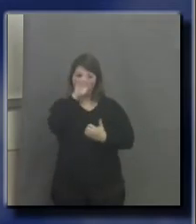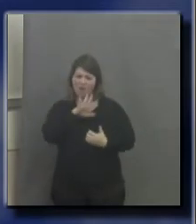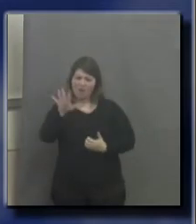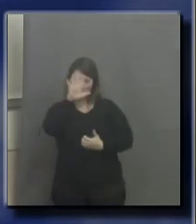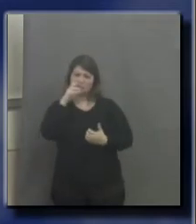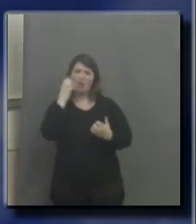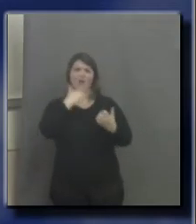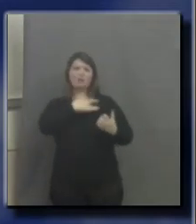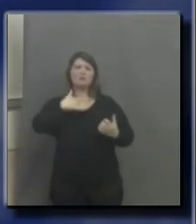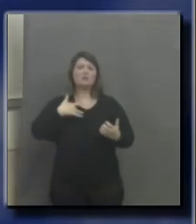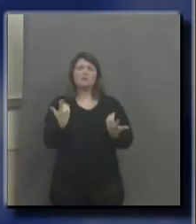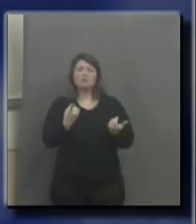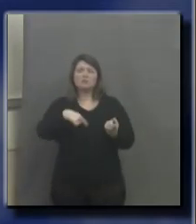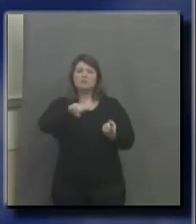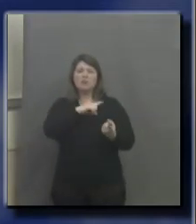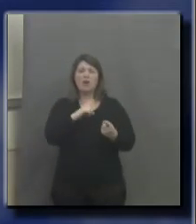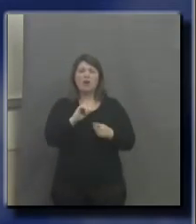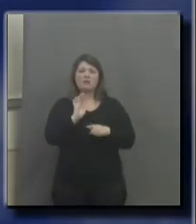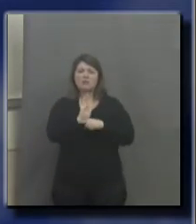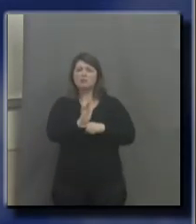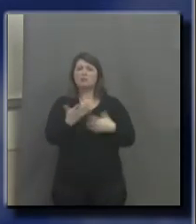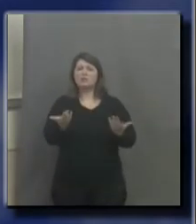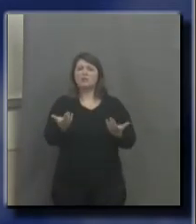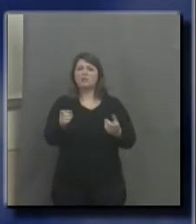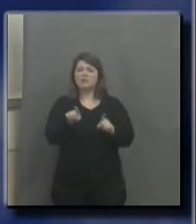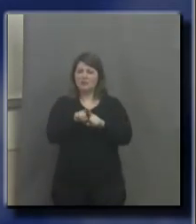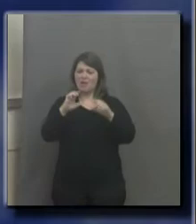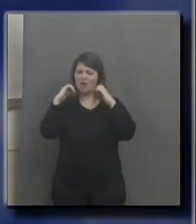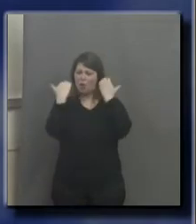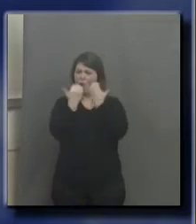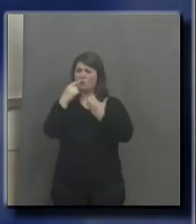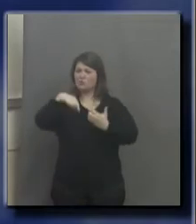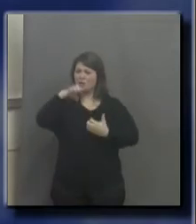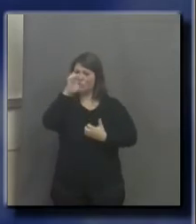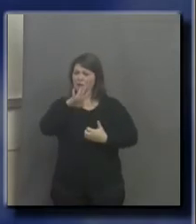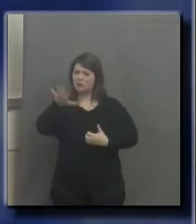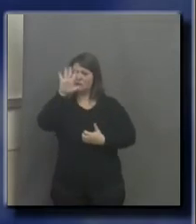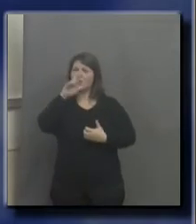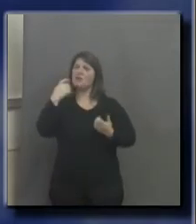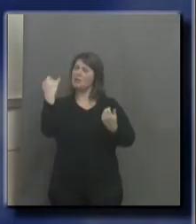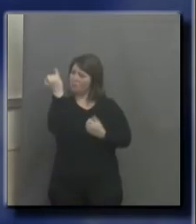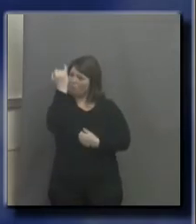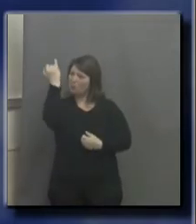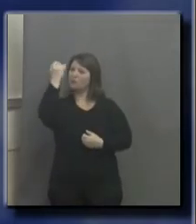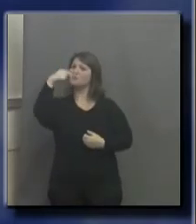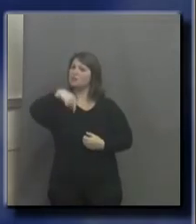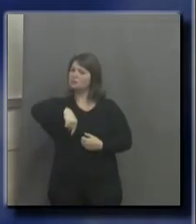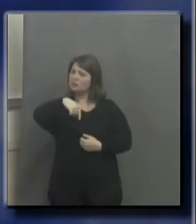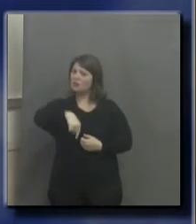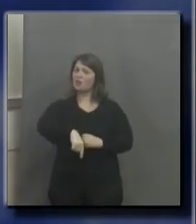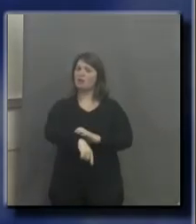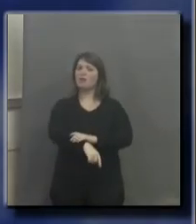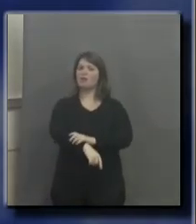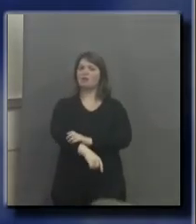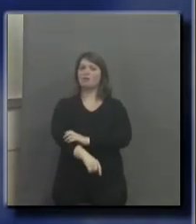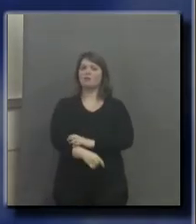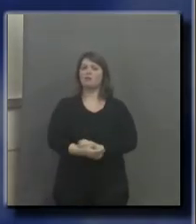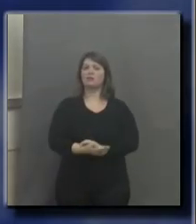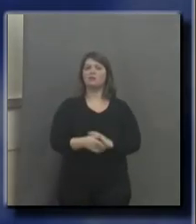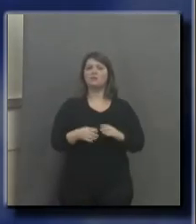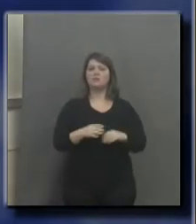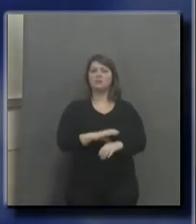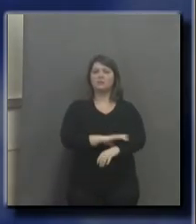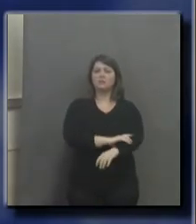tem uma função importantíssima nesse processo, nesse momento? Então, também